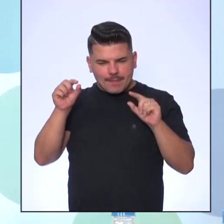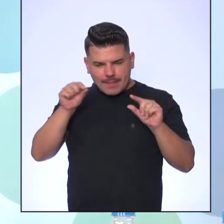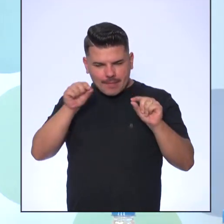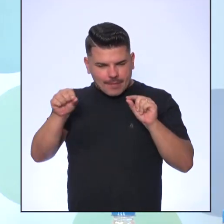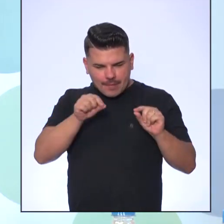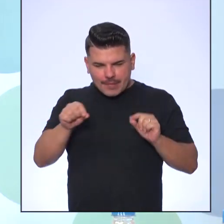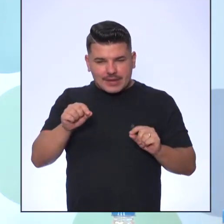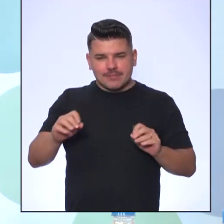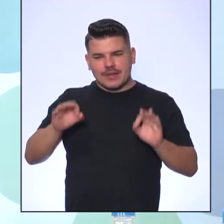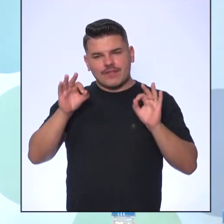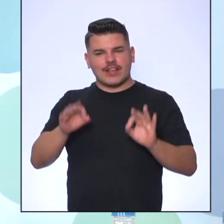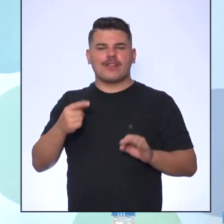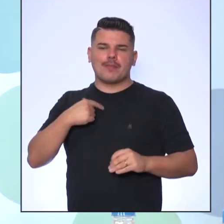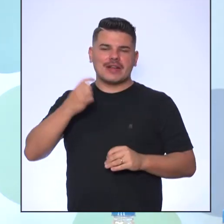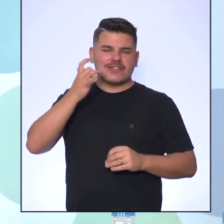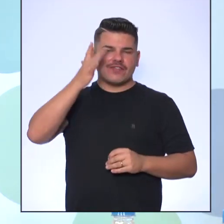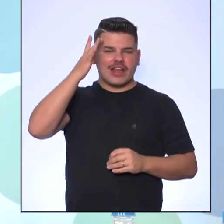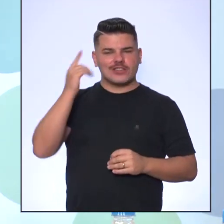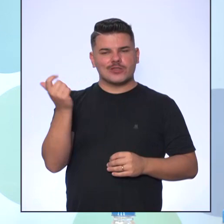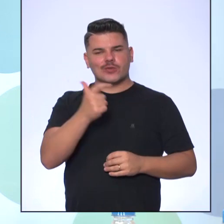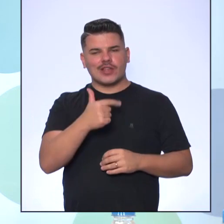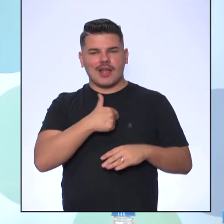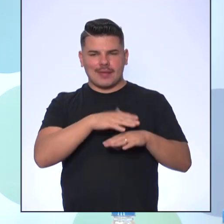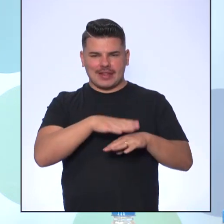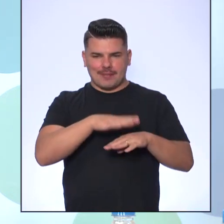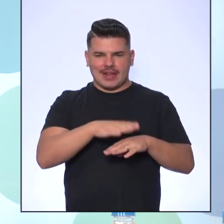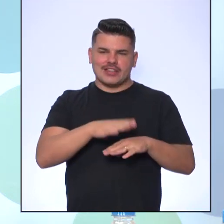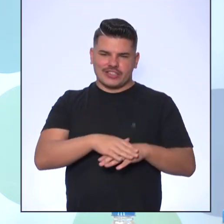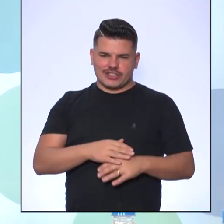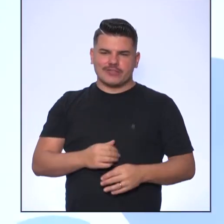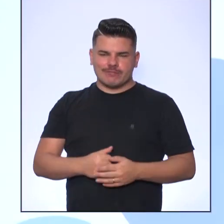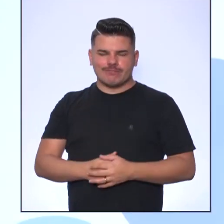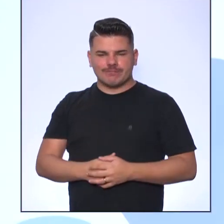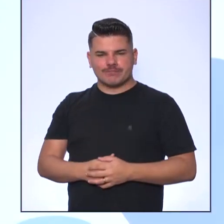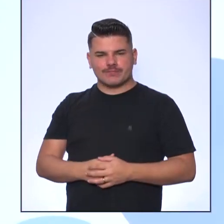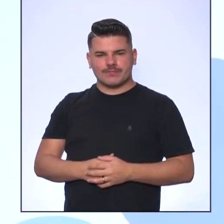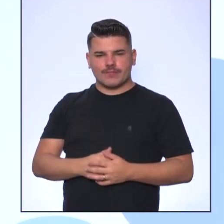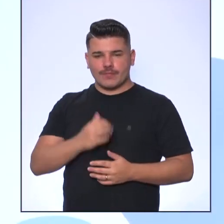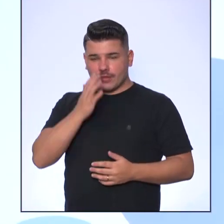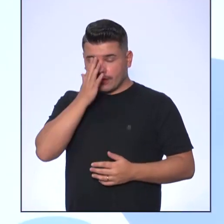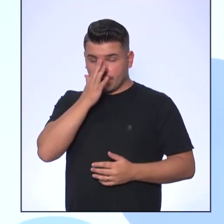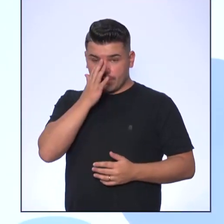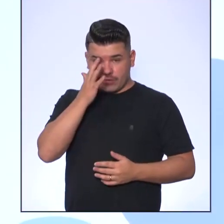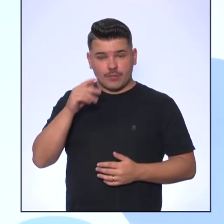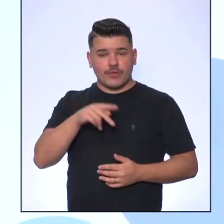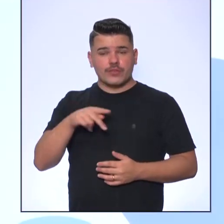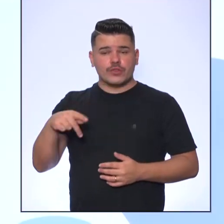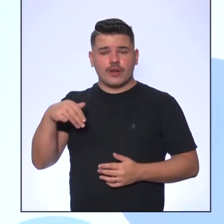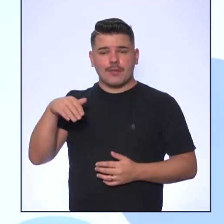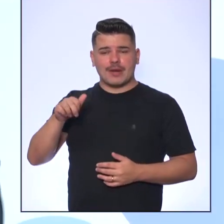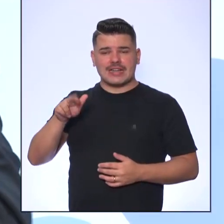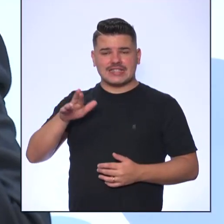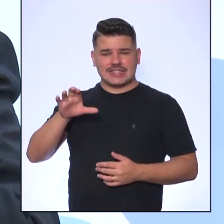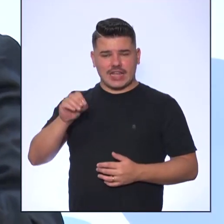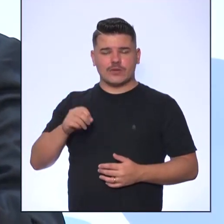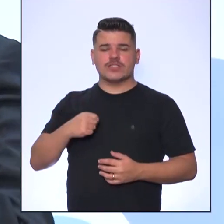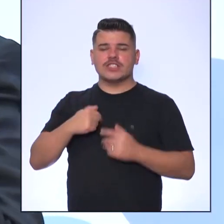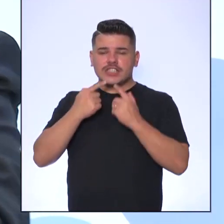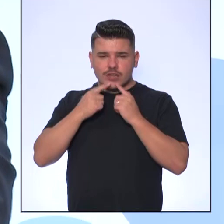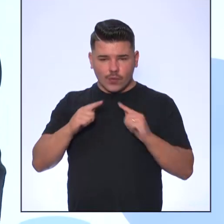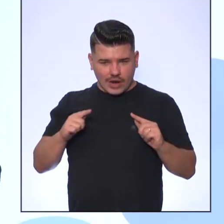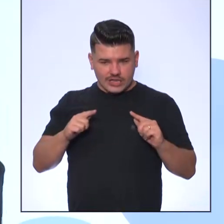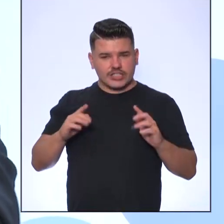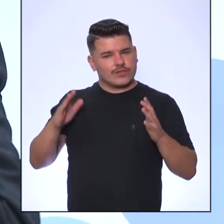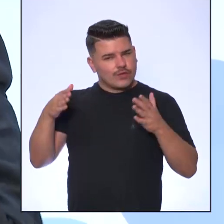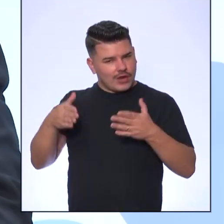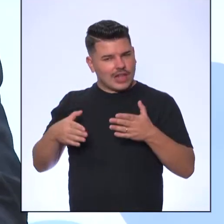do que conhecer tudo que a matemática pode oferecer para ele. O professor Marcelo, de linguagens, ele falou aqui, lógico que aí é para